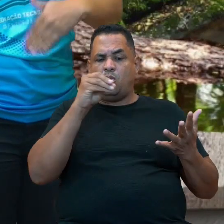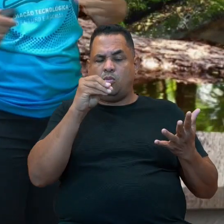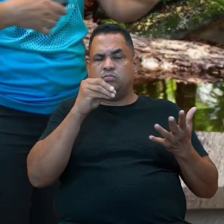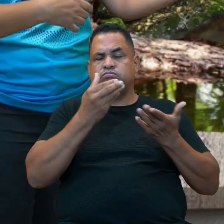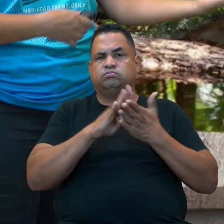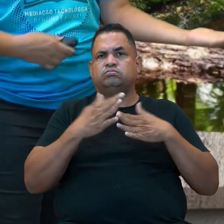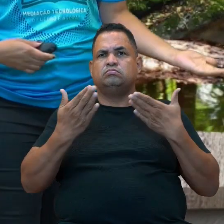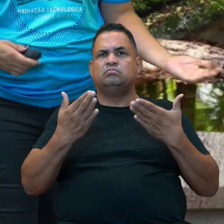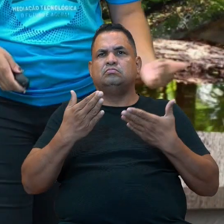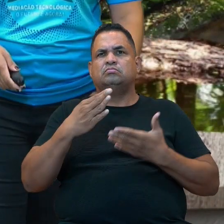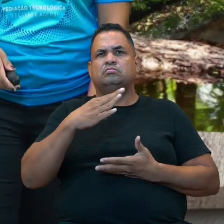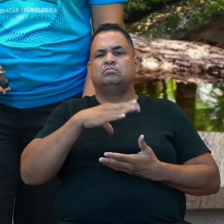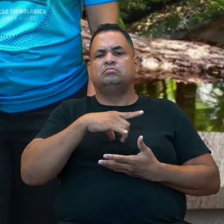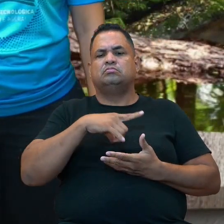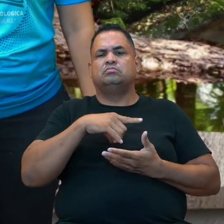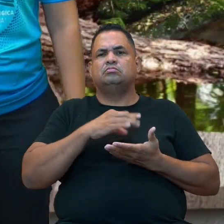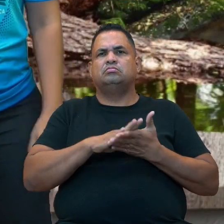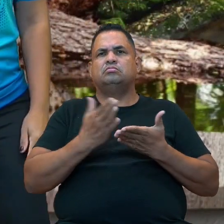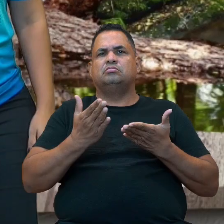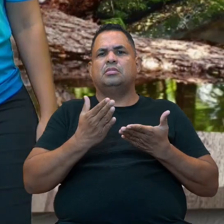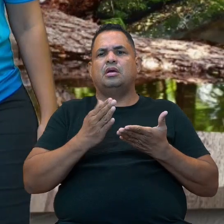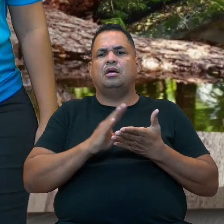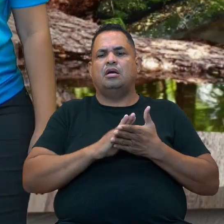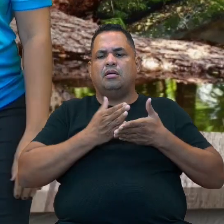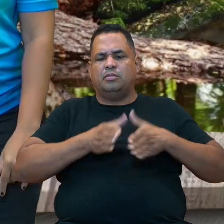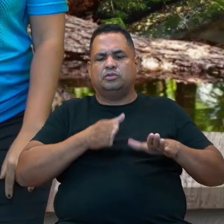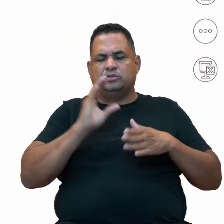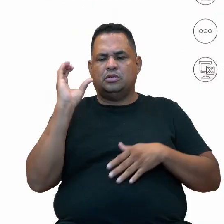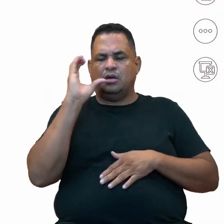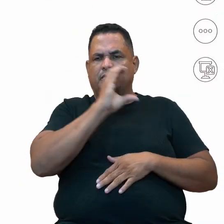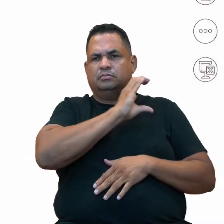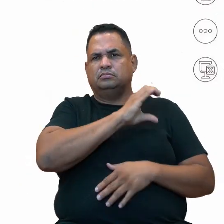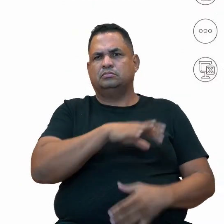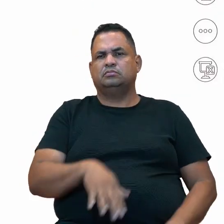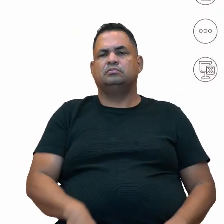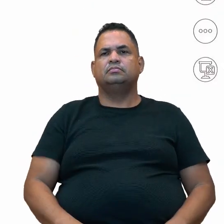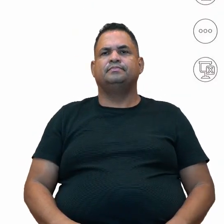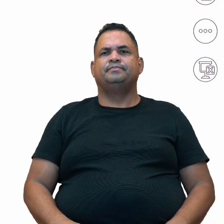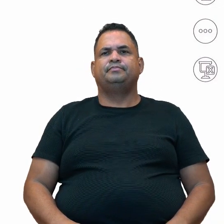vantagem de ser uma reprodução acelerada. Tá certo? Vamos lá, continuar?